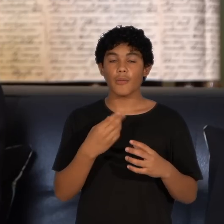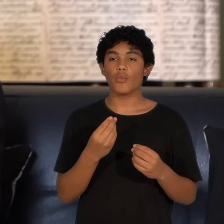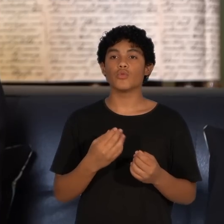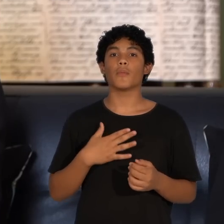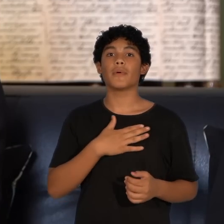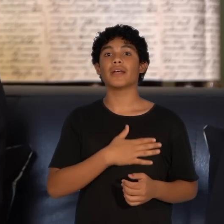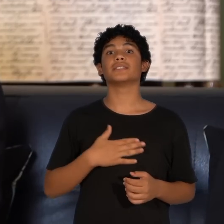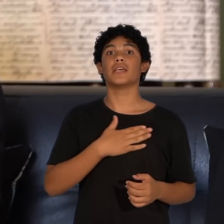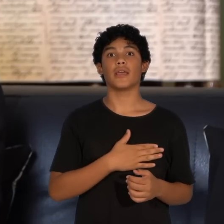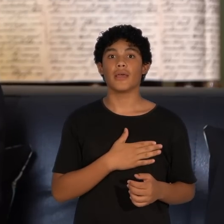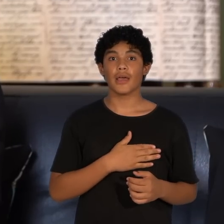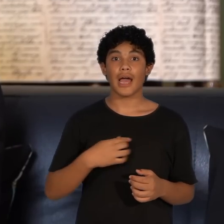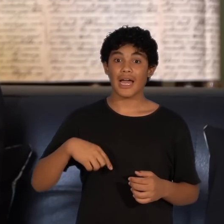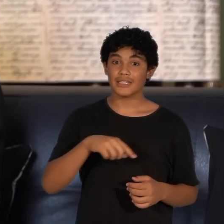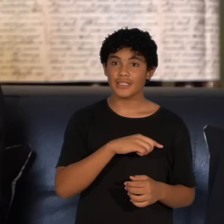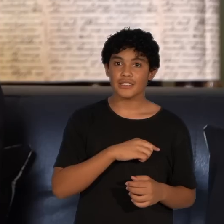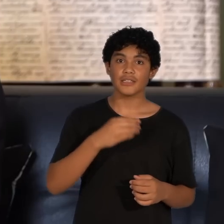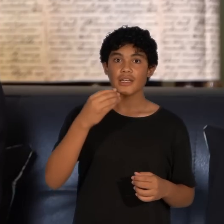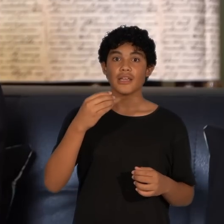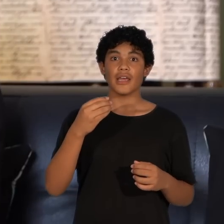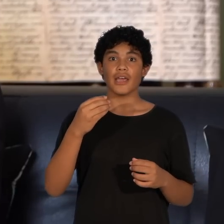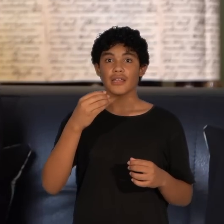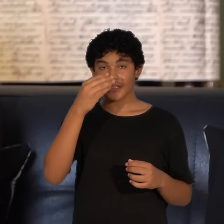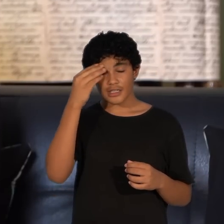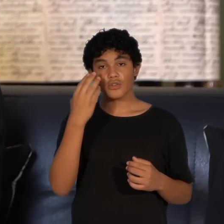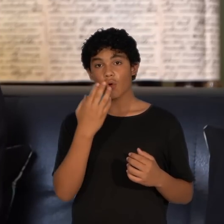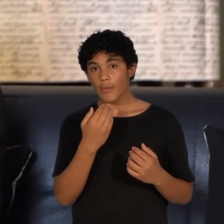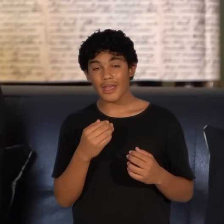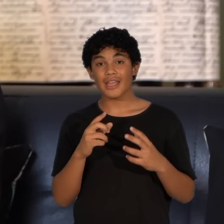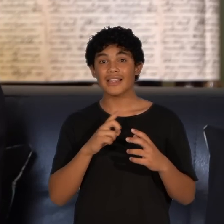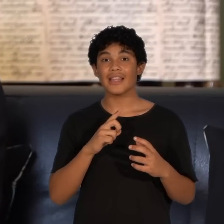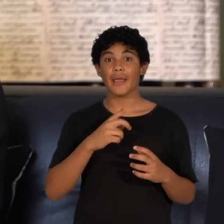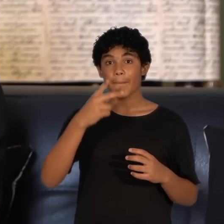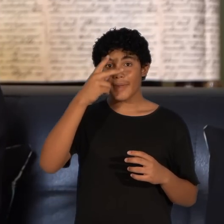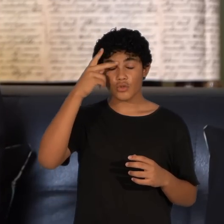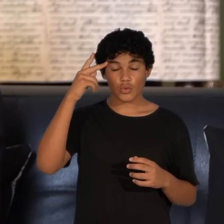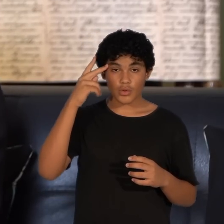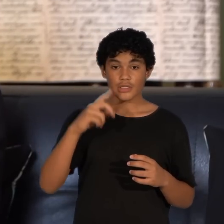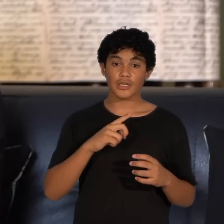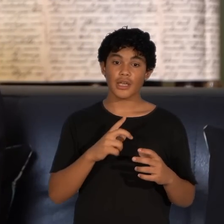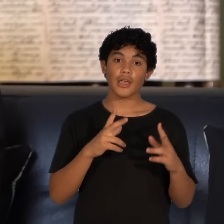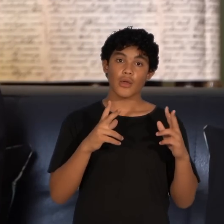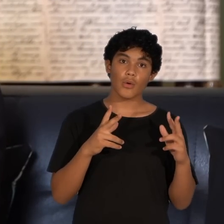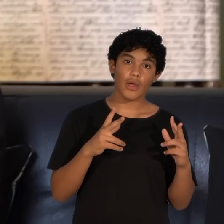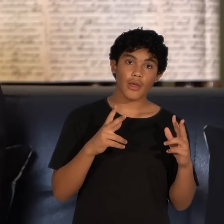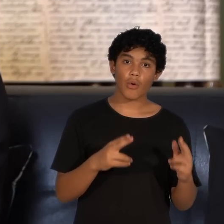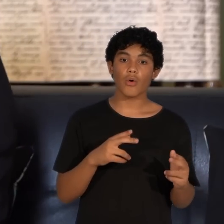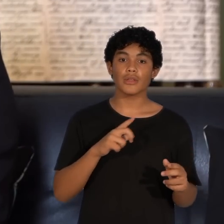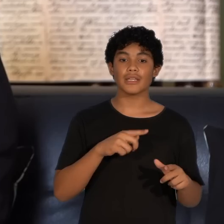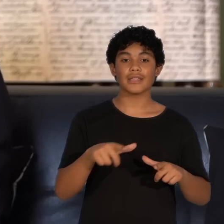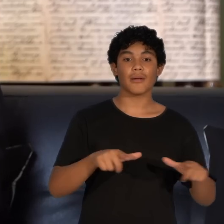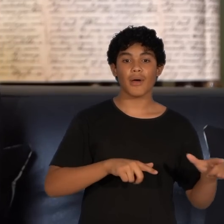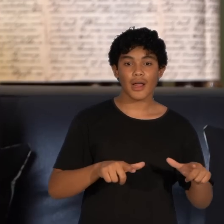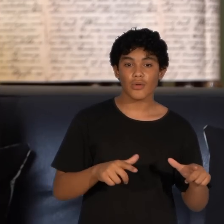prazer, de sensação de bem-estar, não é isso? A gente esquece de comer, esquece... Tem pessoas que têm aquela questão de quando